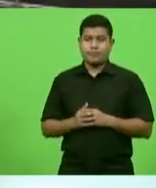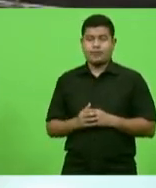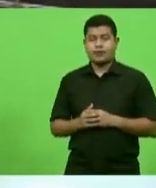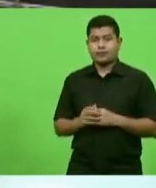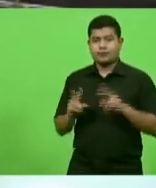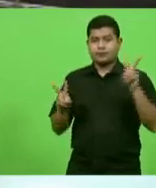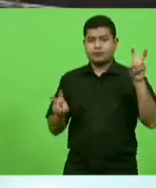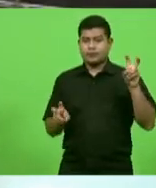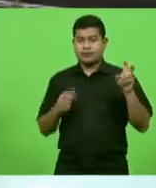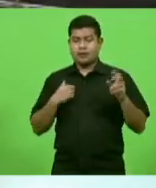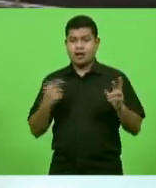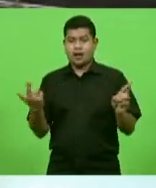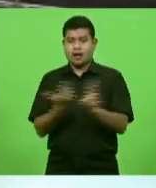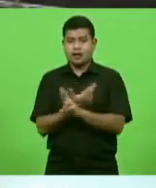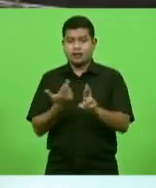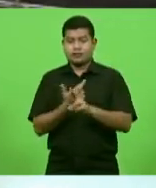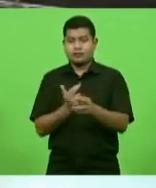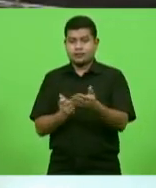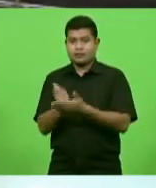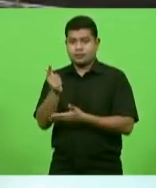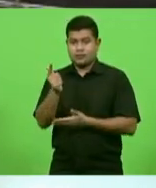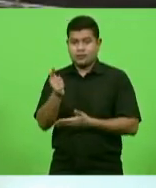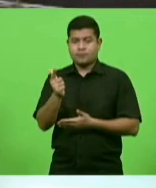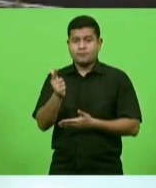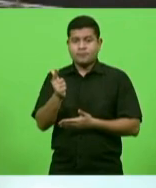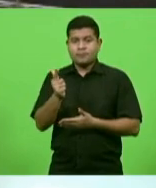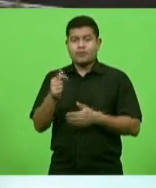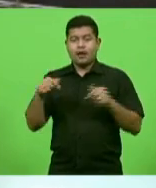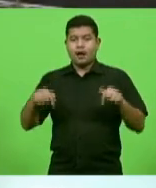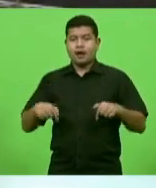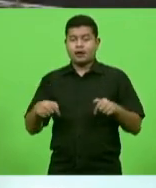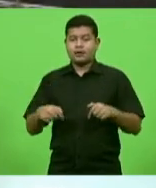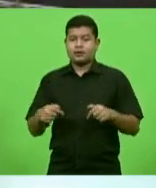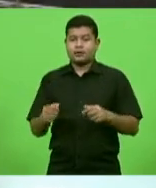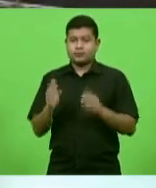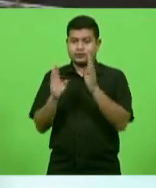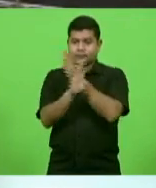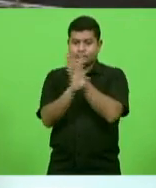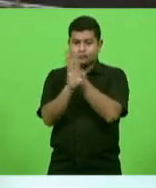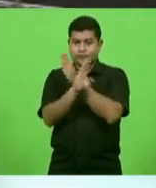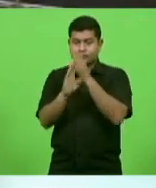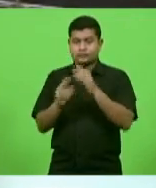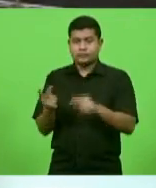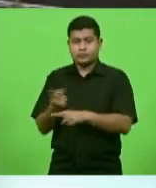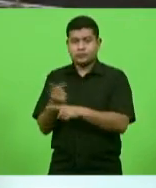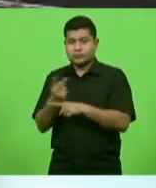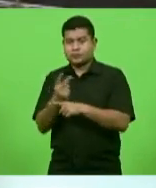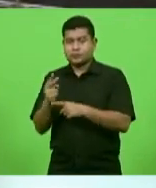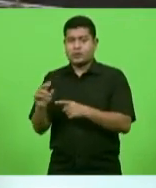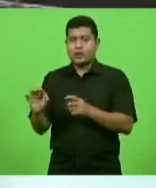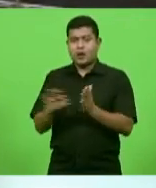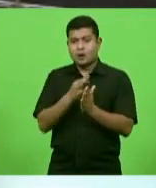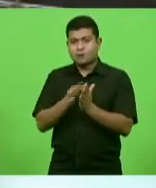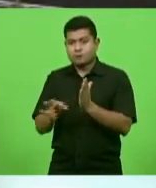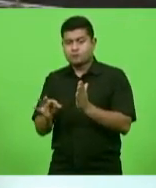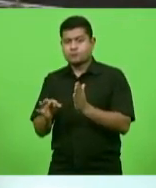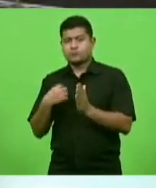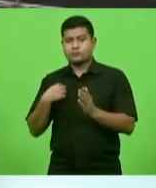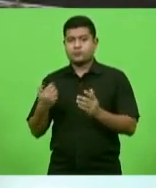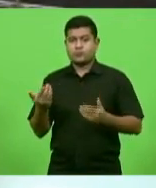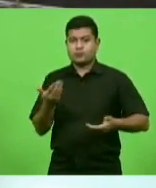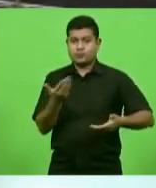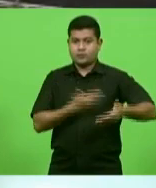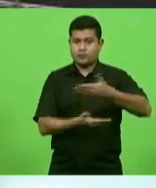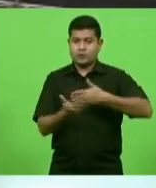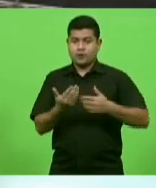e "com relação à crise são objeto da presente investigação apesar de exaustiva busca por elementos de denotação eventual